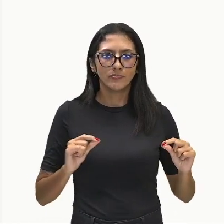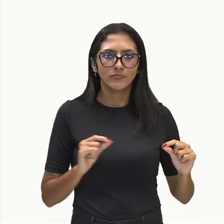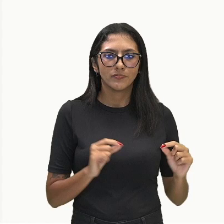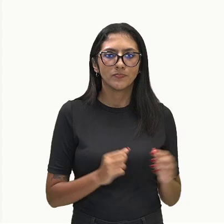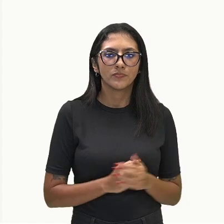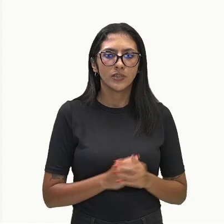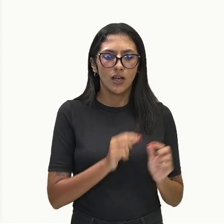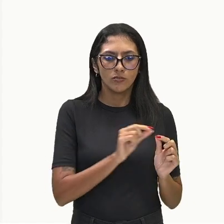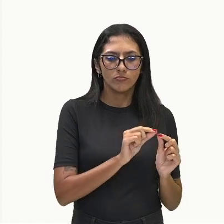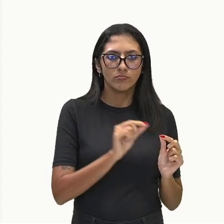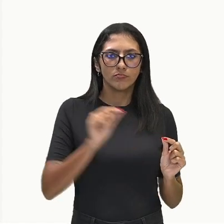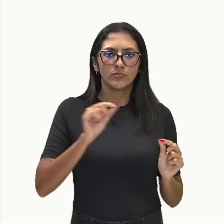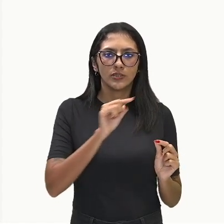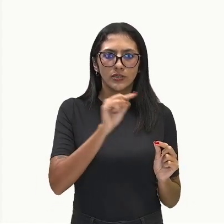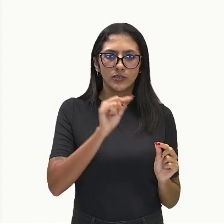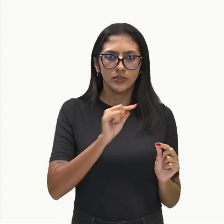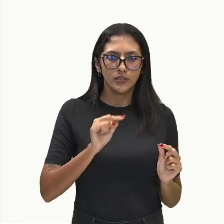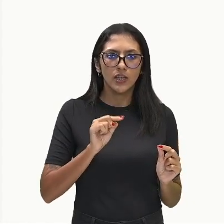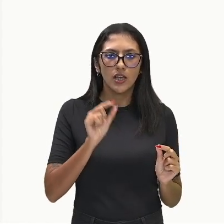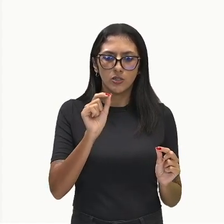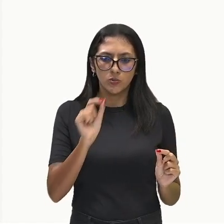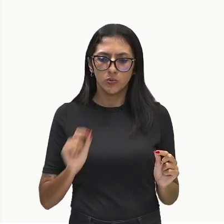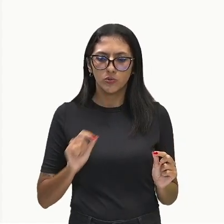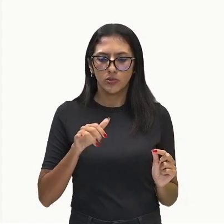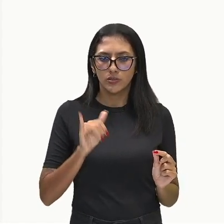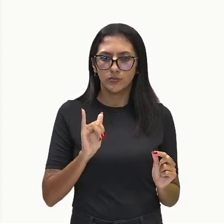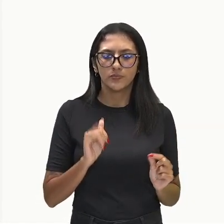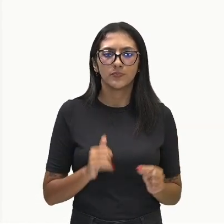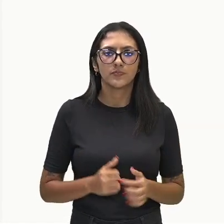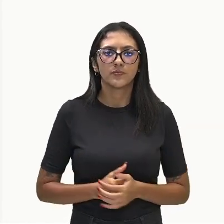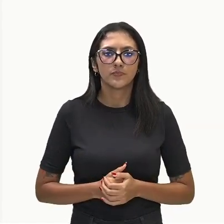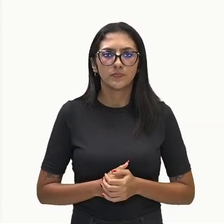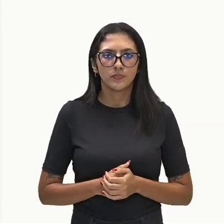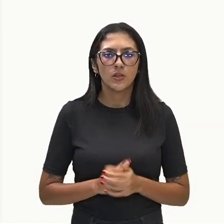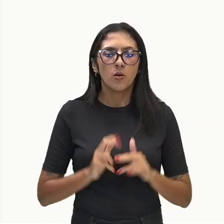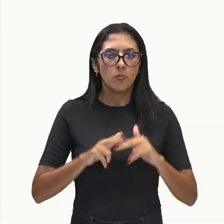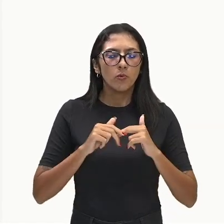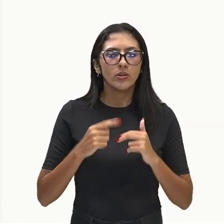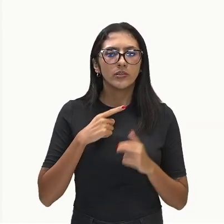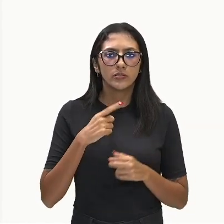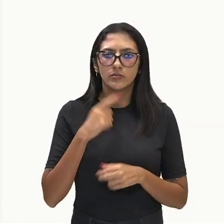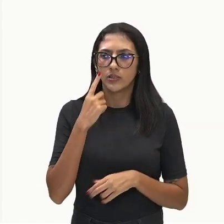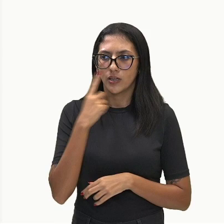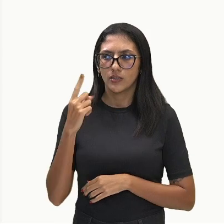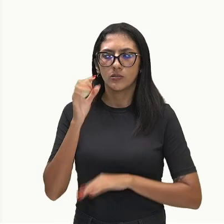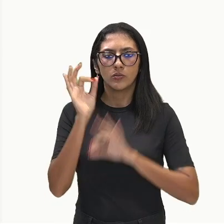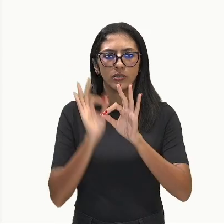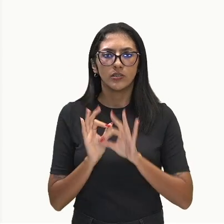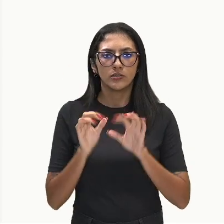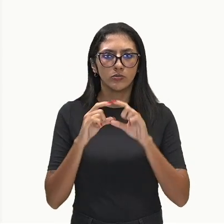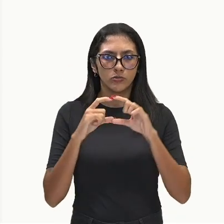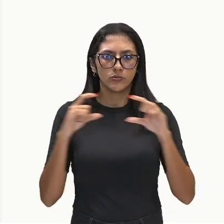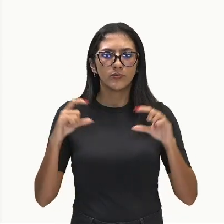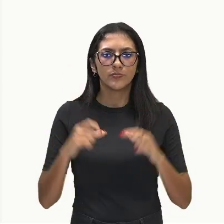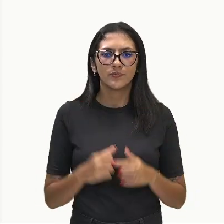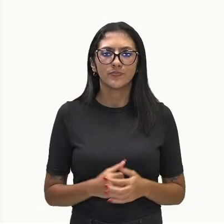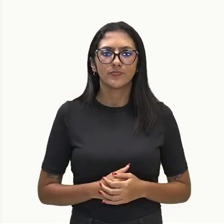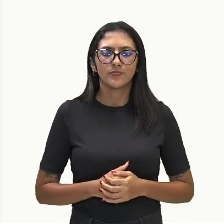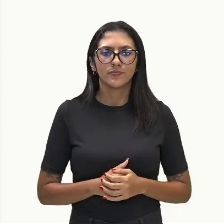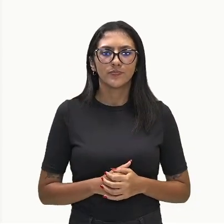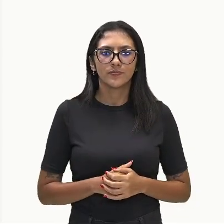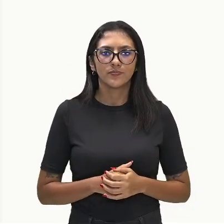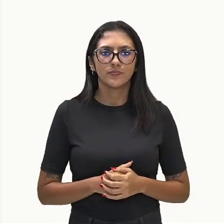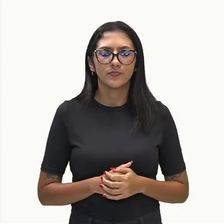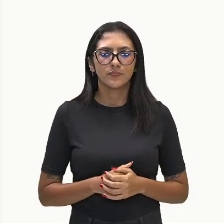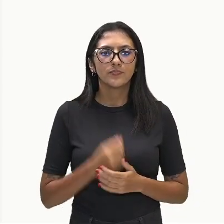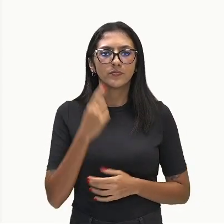y e o outro cateto é z. Então, por isso a gente tem essa relação. Então, isolando y, nós